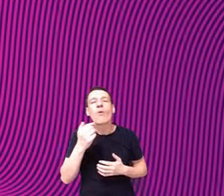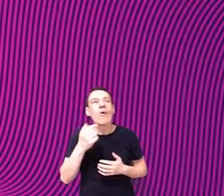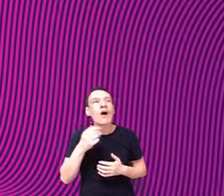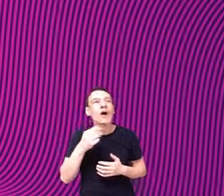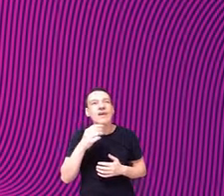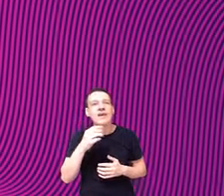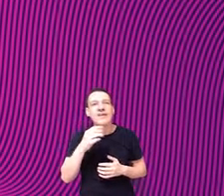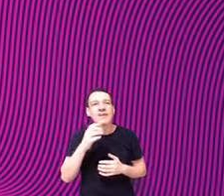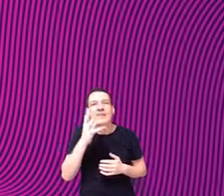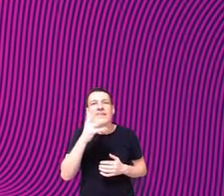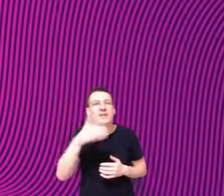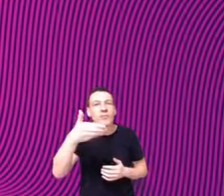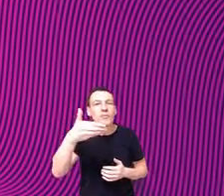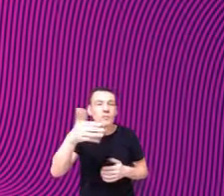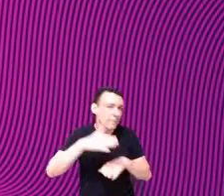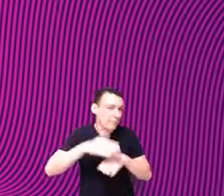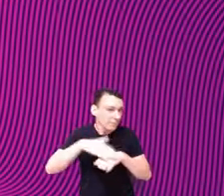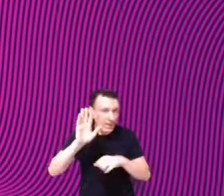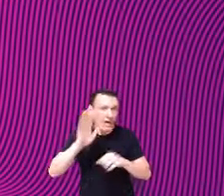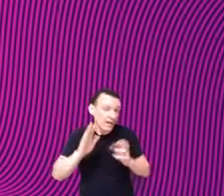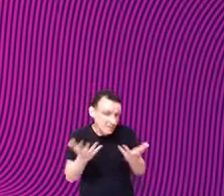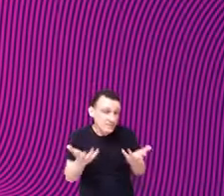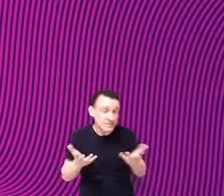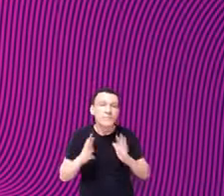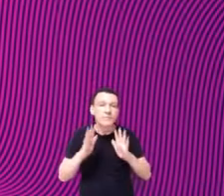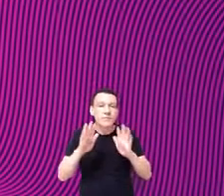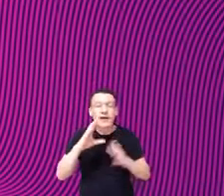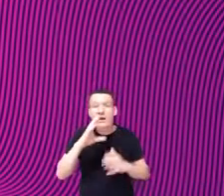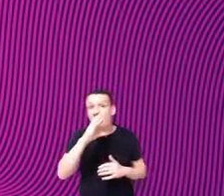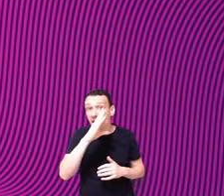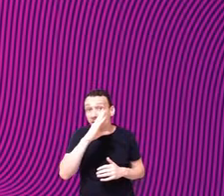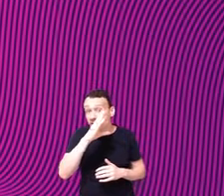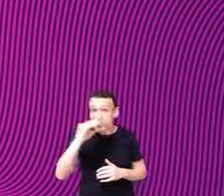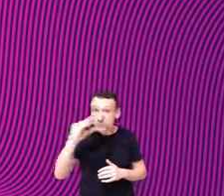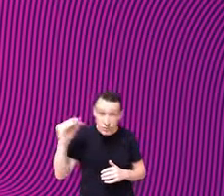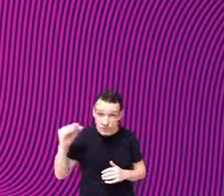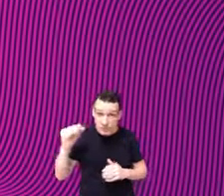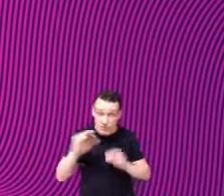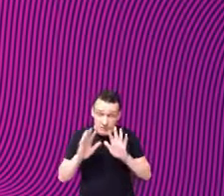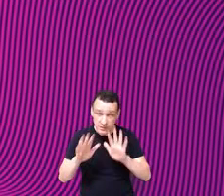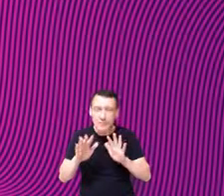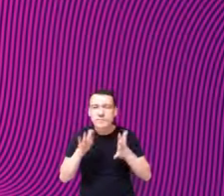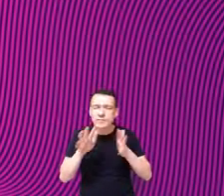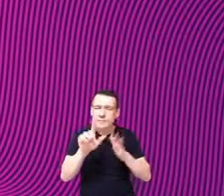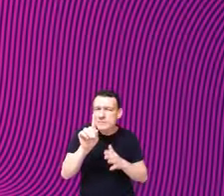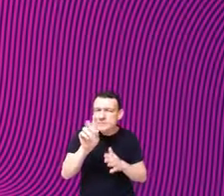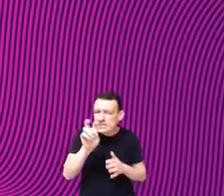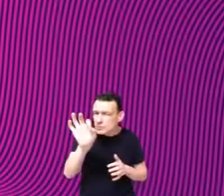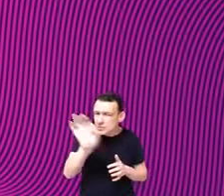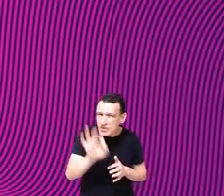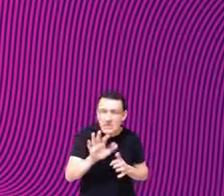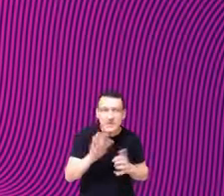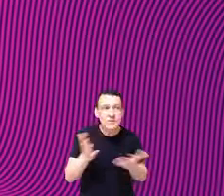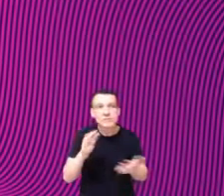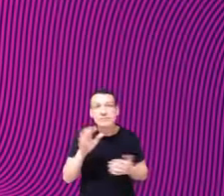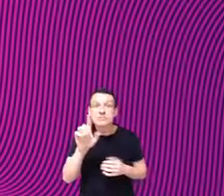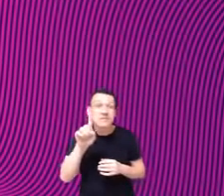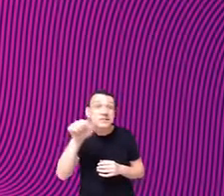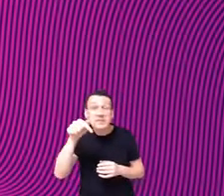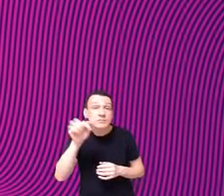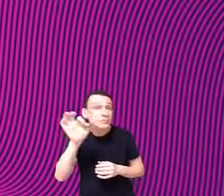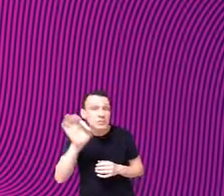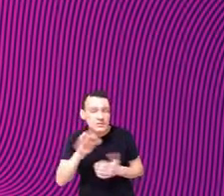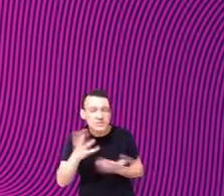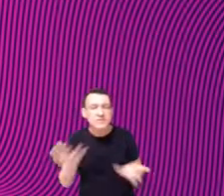nós não falamos muito sobre isso, né? Mas em população adulta, você tem aí 15%, 17%, né, de